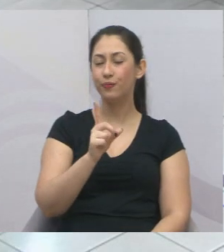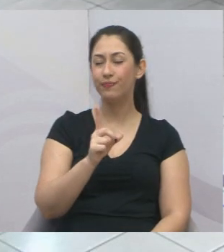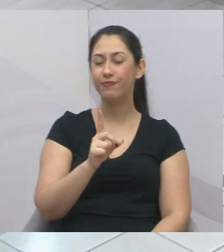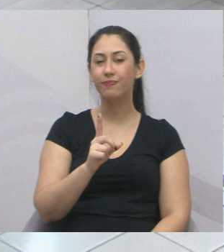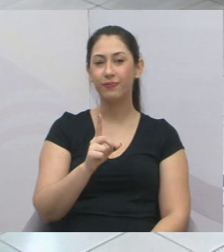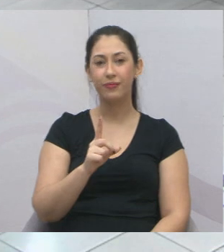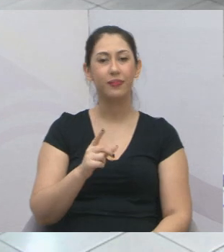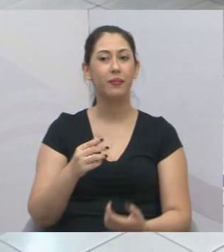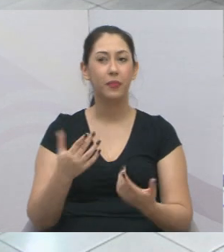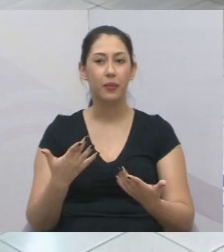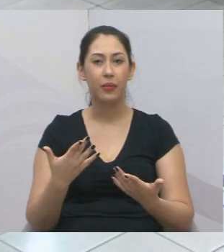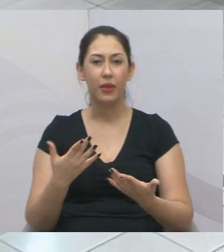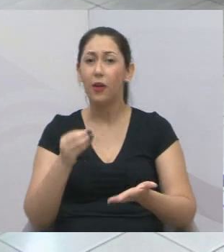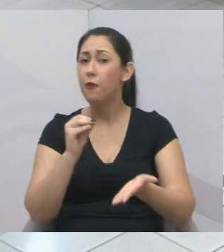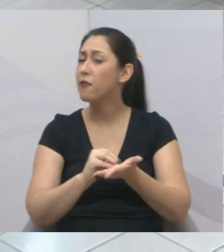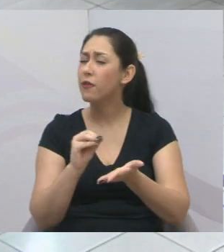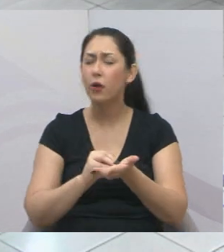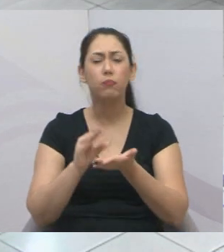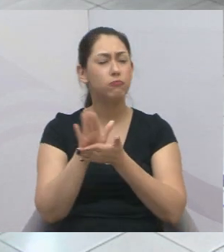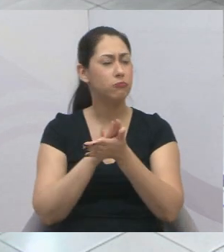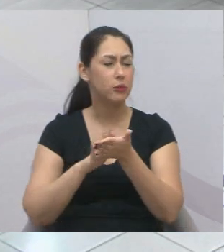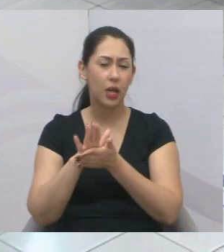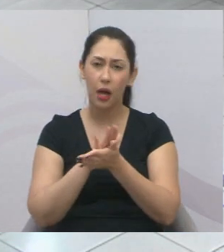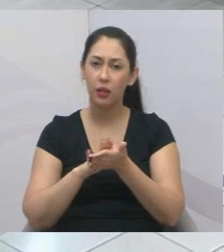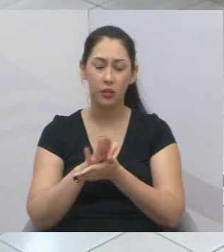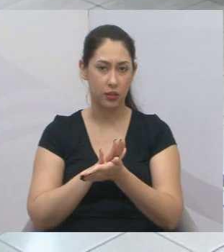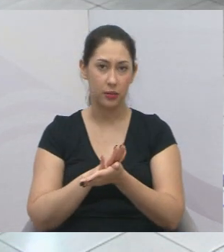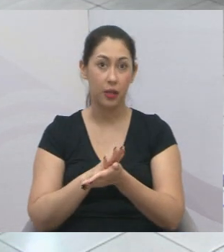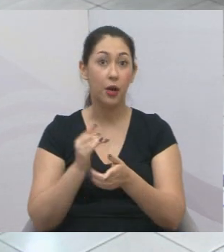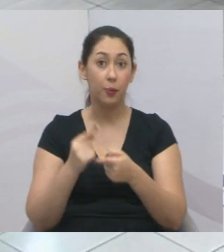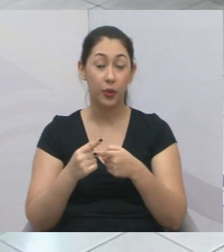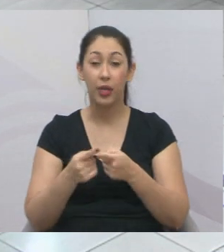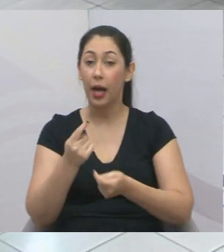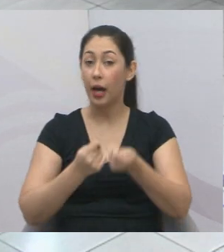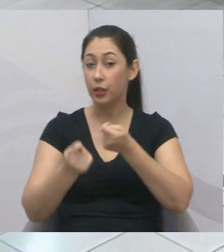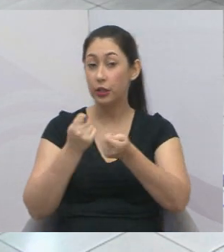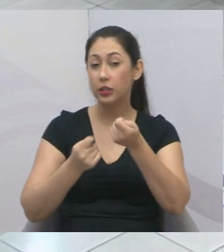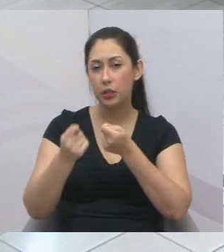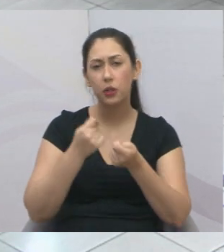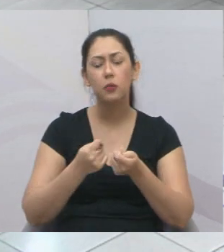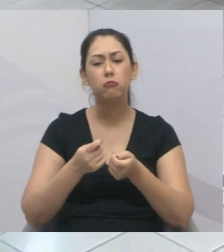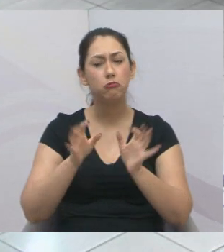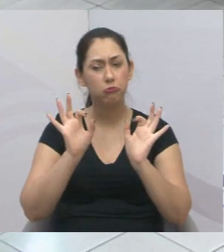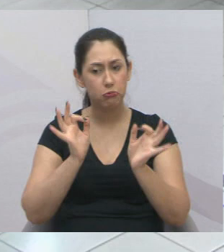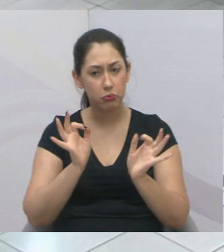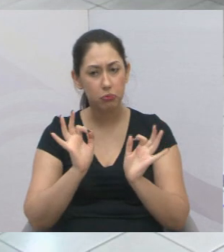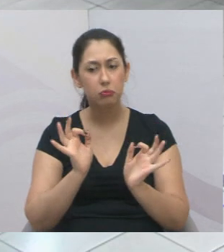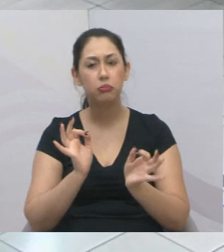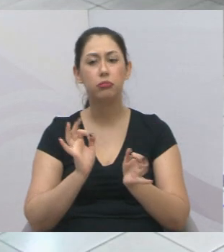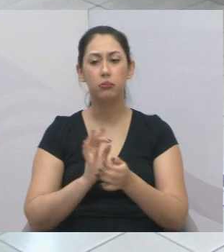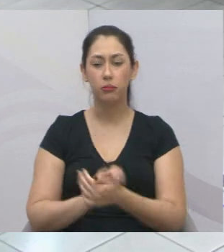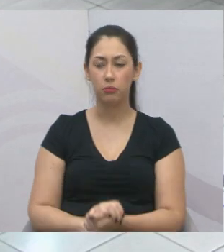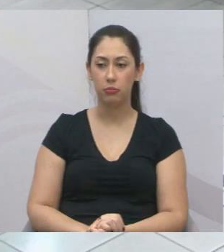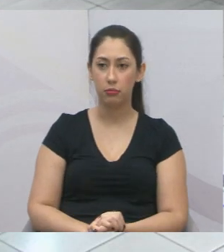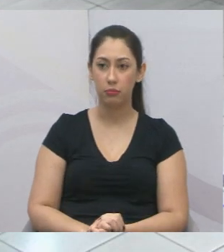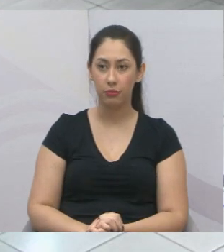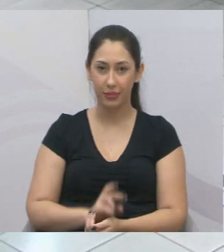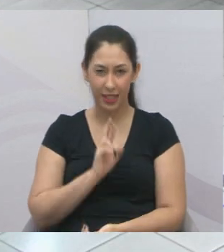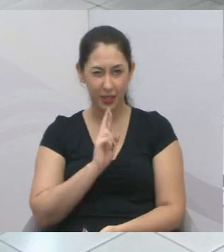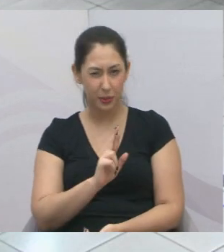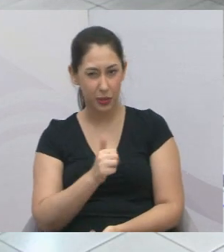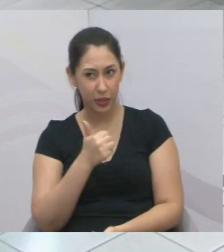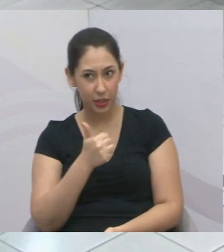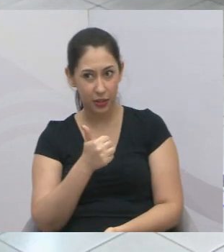está tendo uma deficiência tão abrasiva, porque a gestão está sendo eficiente nesse equilíbrio. Respondi essa